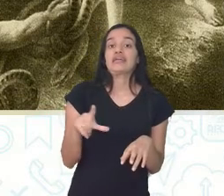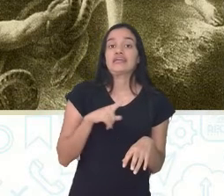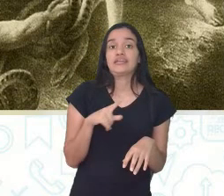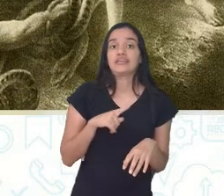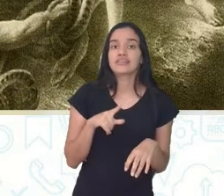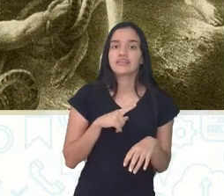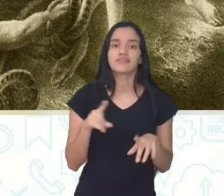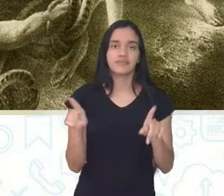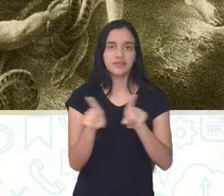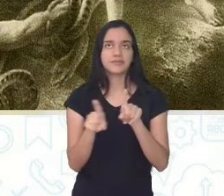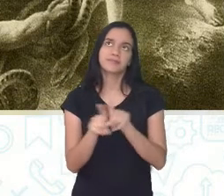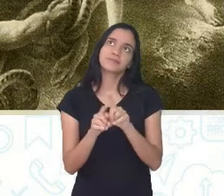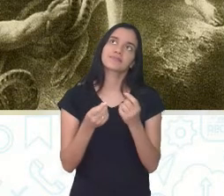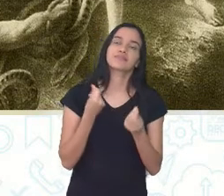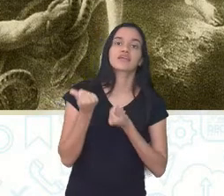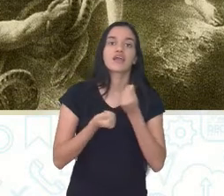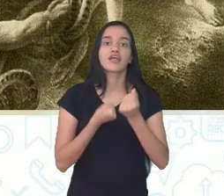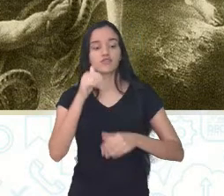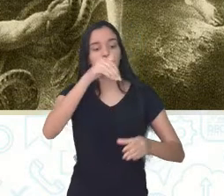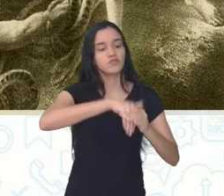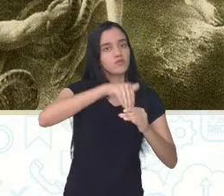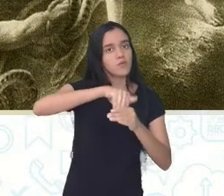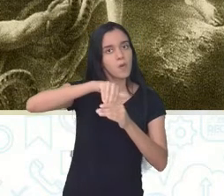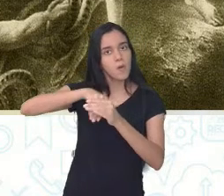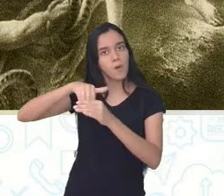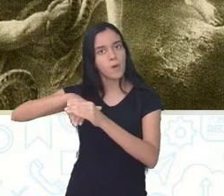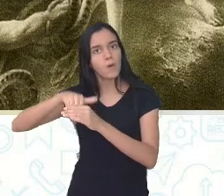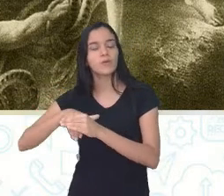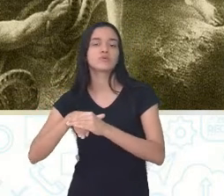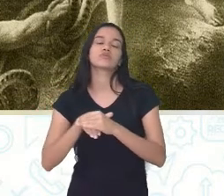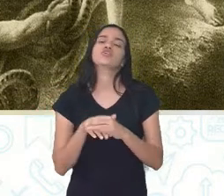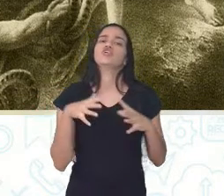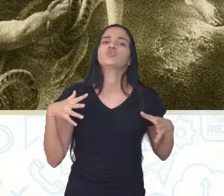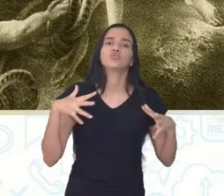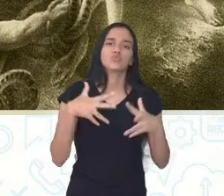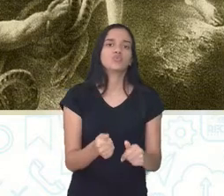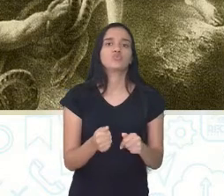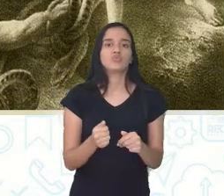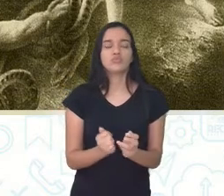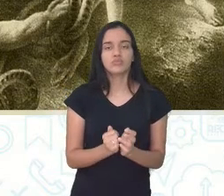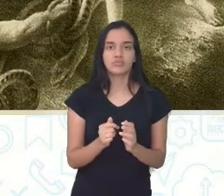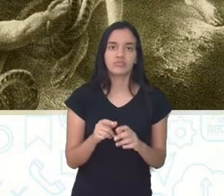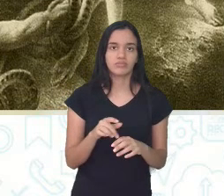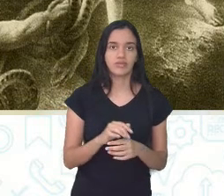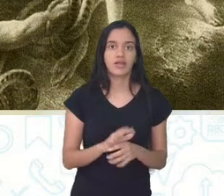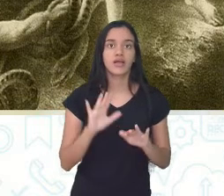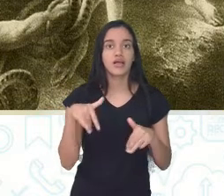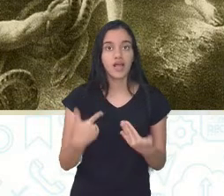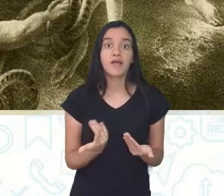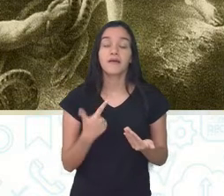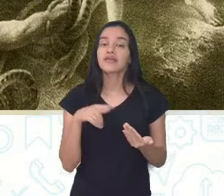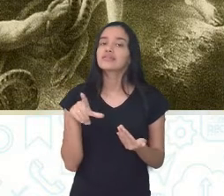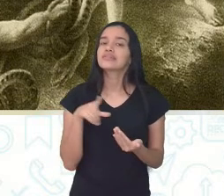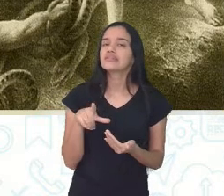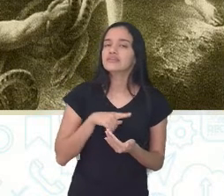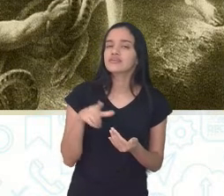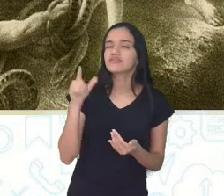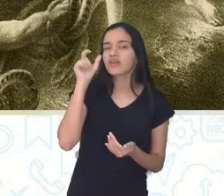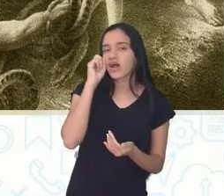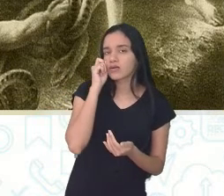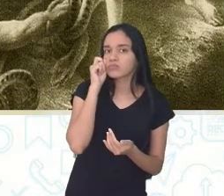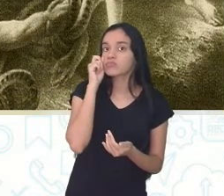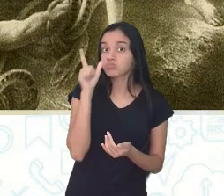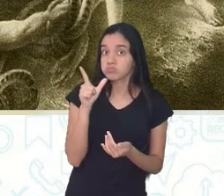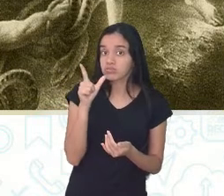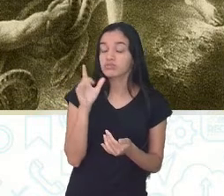ali do voto, né? Então, tudo isso leva em consideração, a gente tem que ficar bem atento, né? Então,